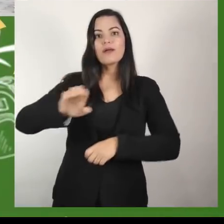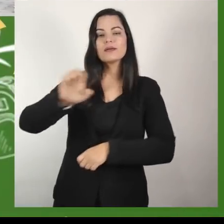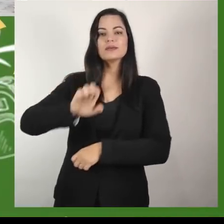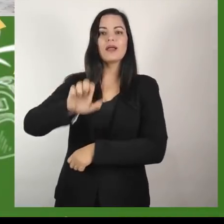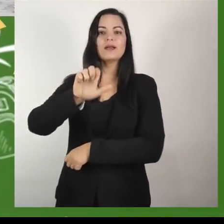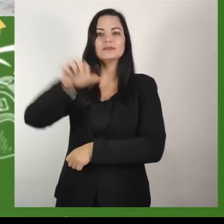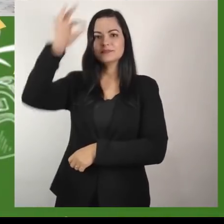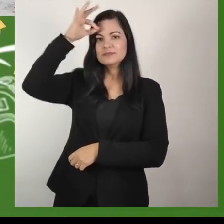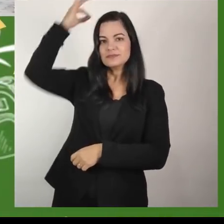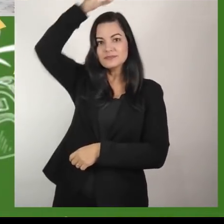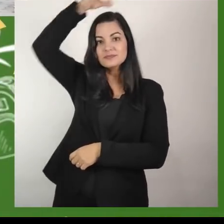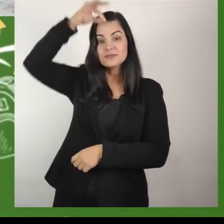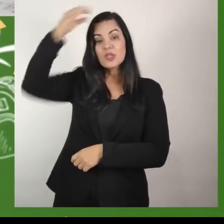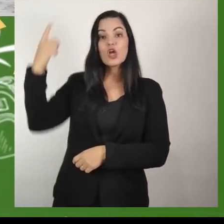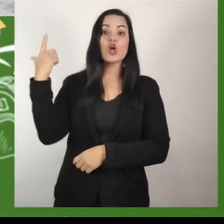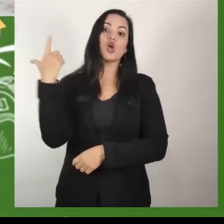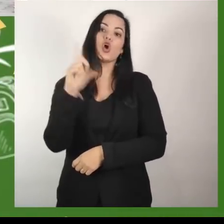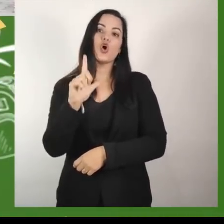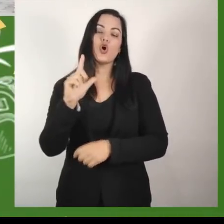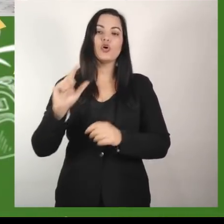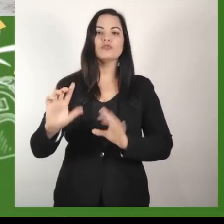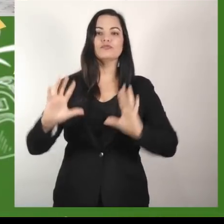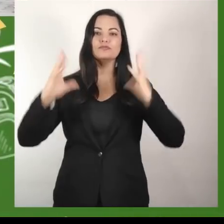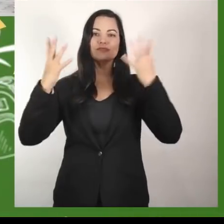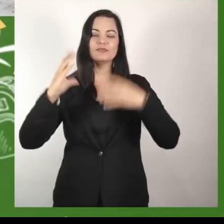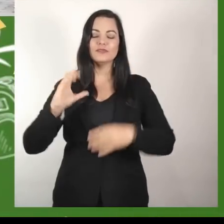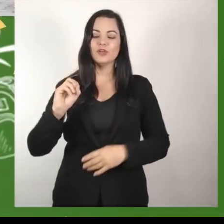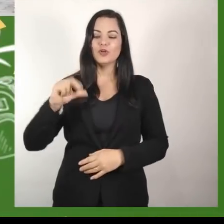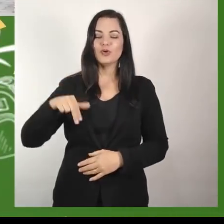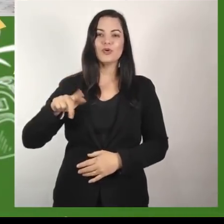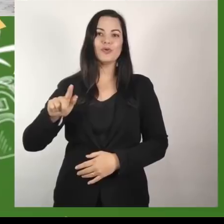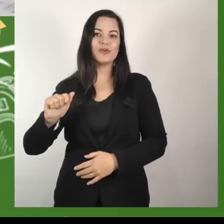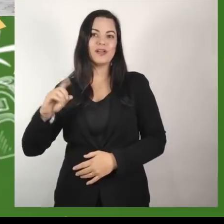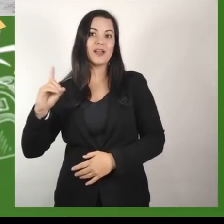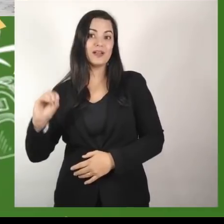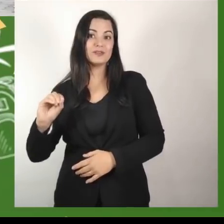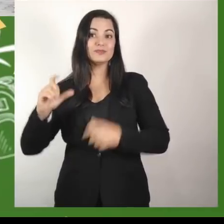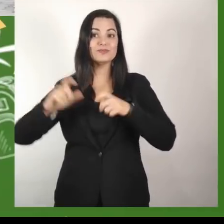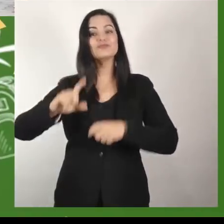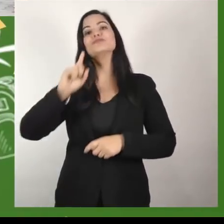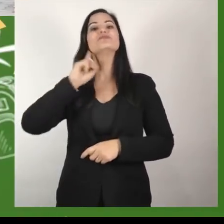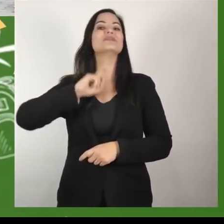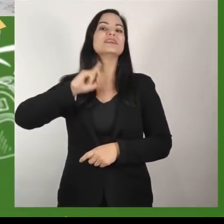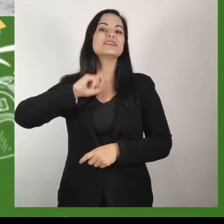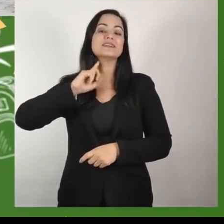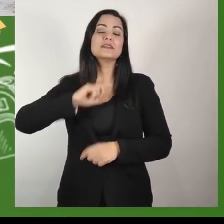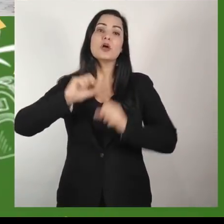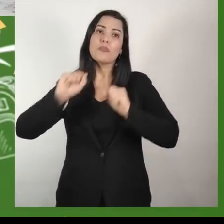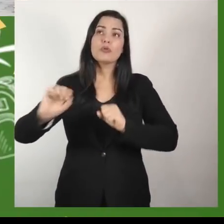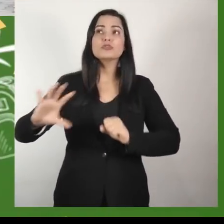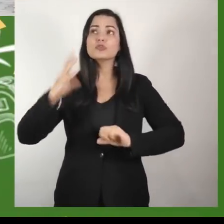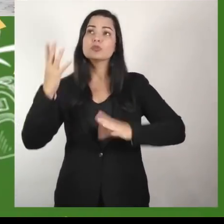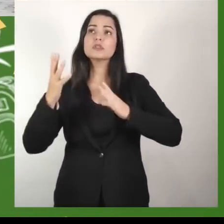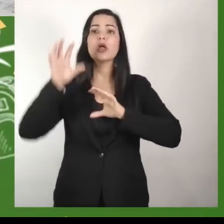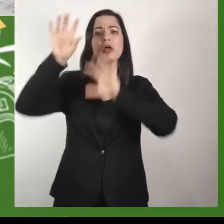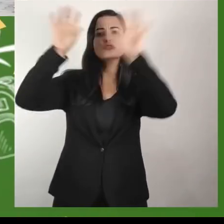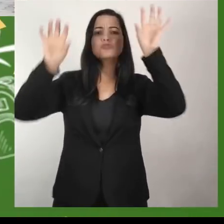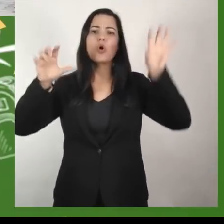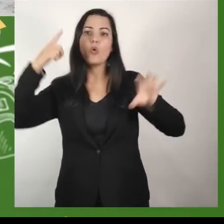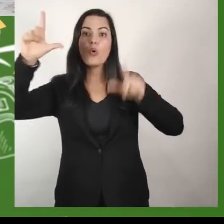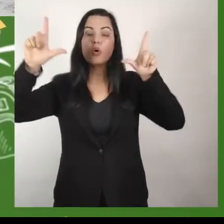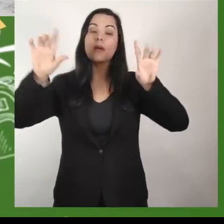em Minas Gerais. Essas festas, falo mais uma vez, podem acontecer em outros locais também, mas